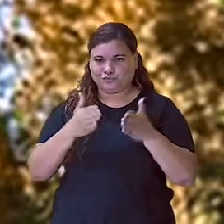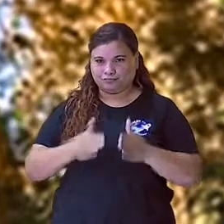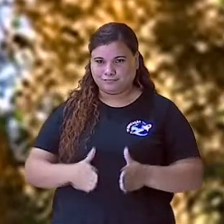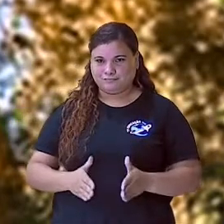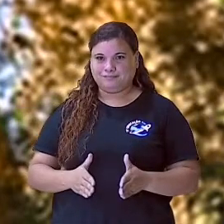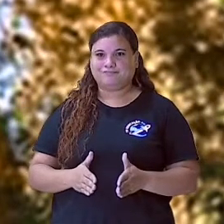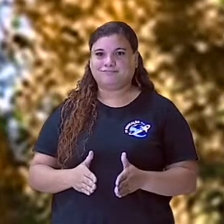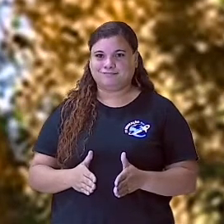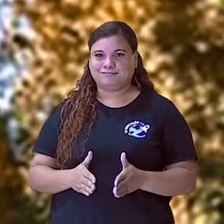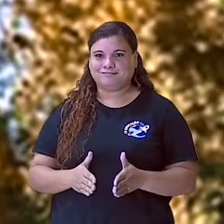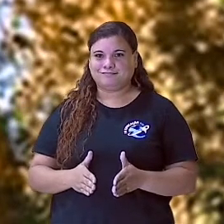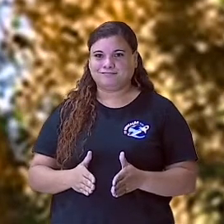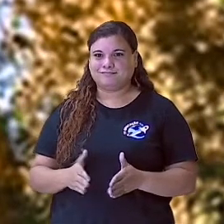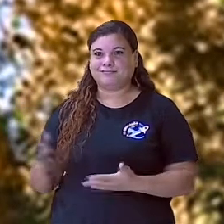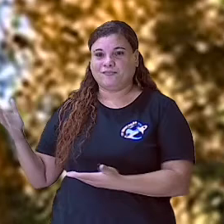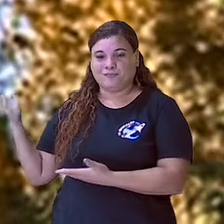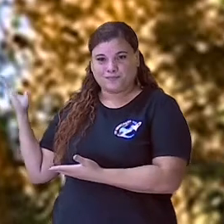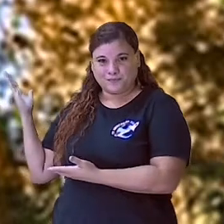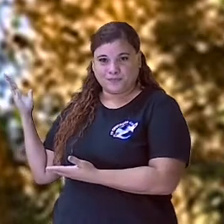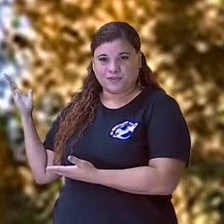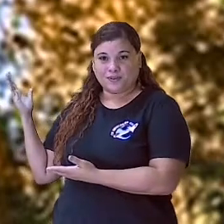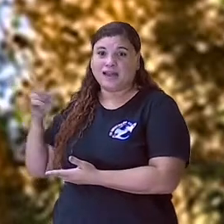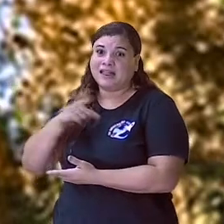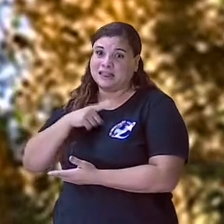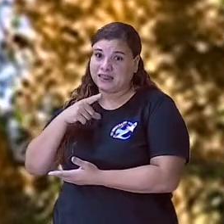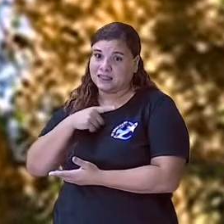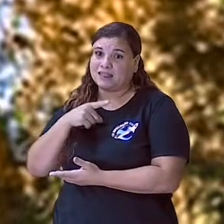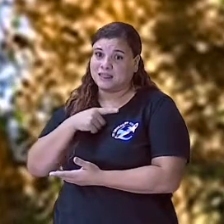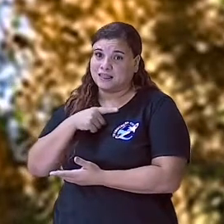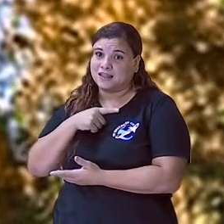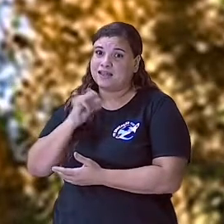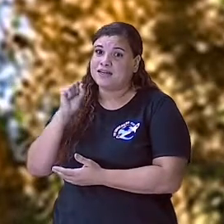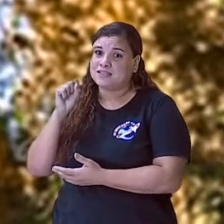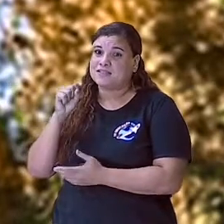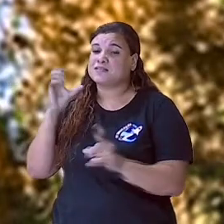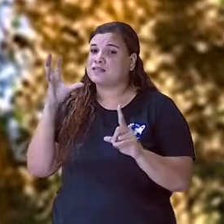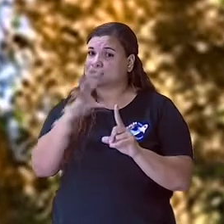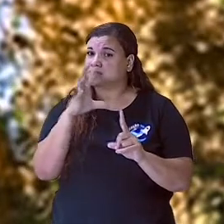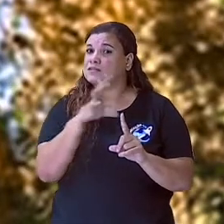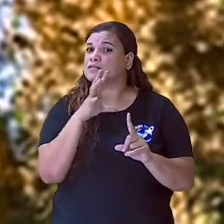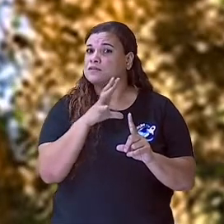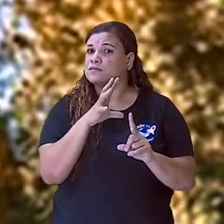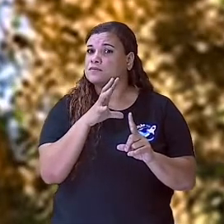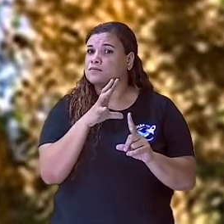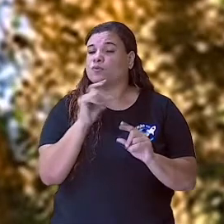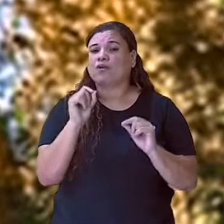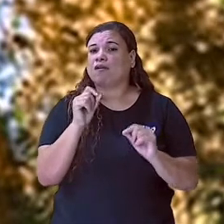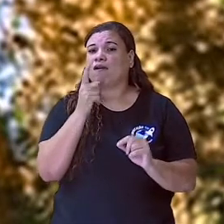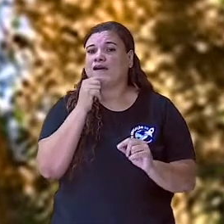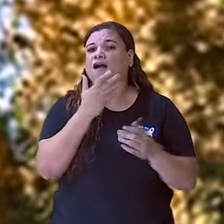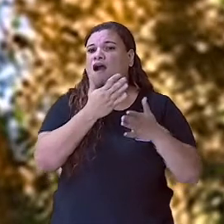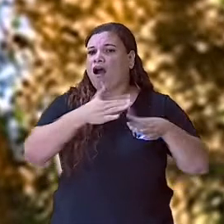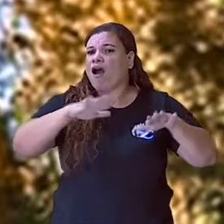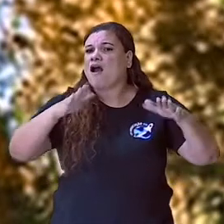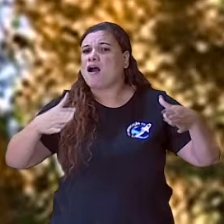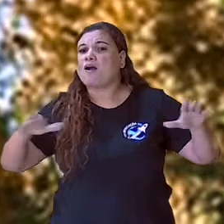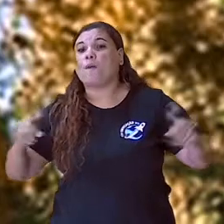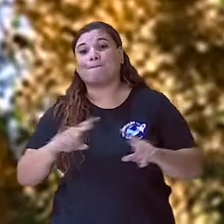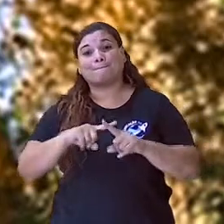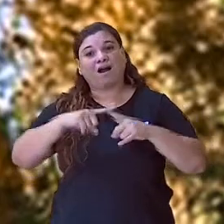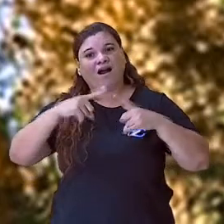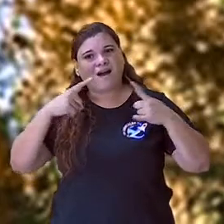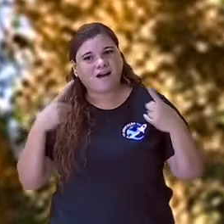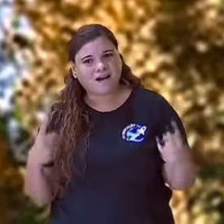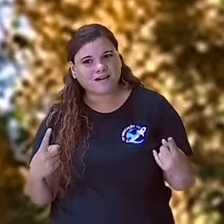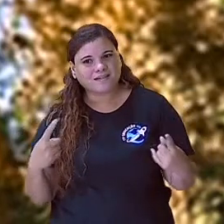Apesar de receber a influência do mar Mediterrâneo, tá? Os verões são secos.